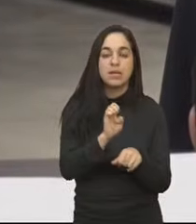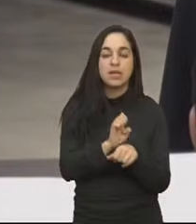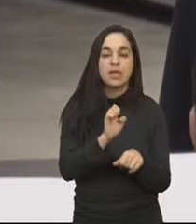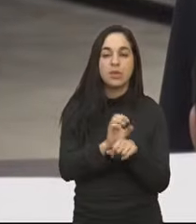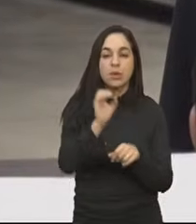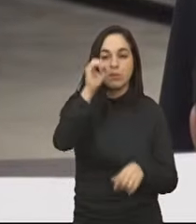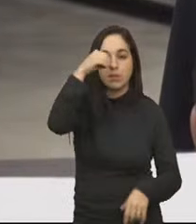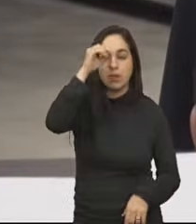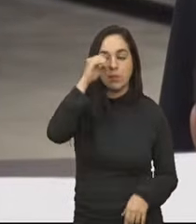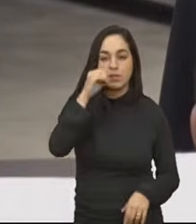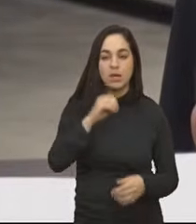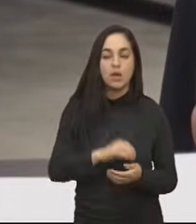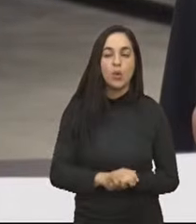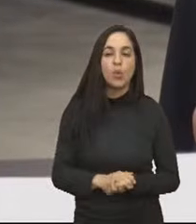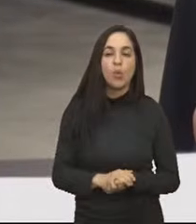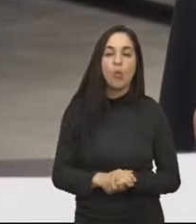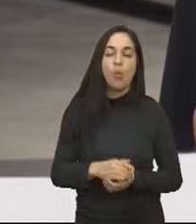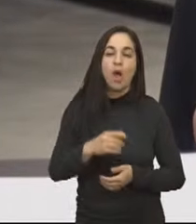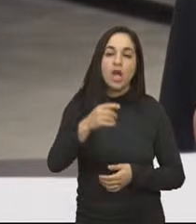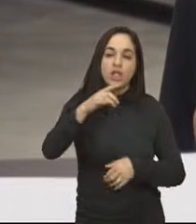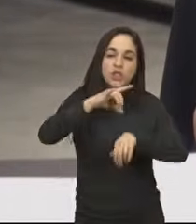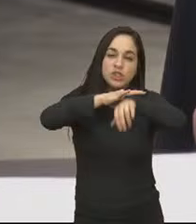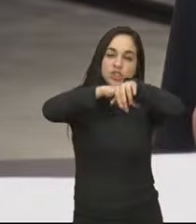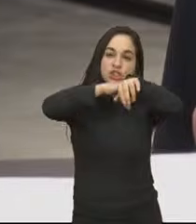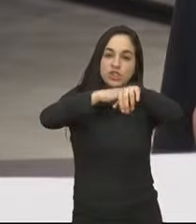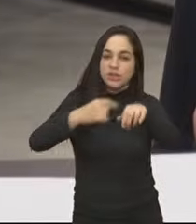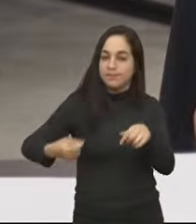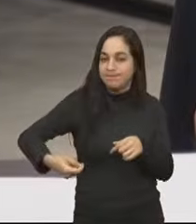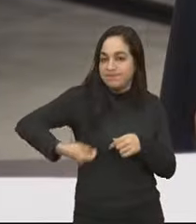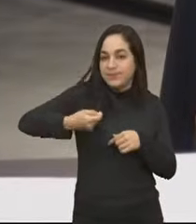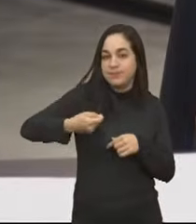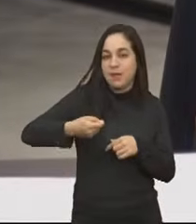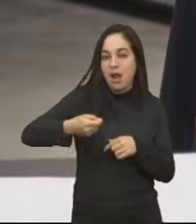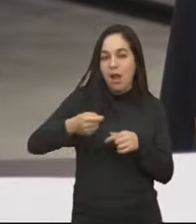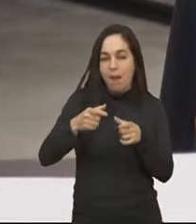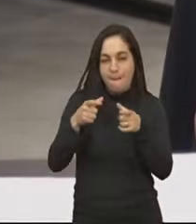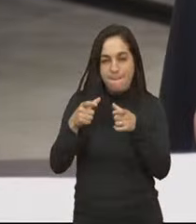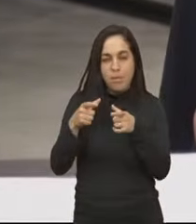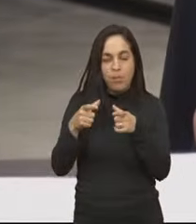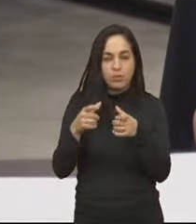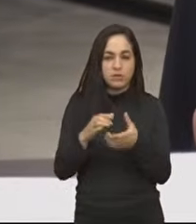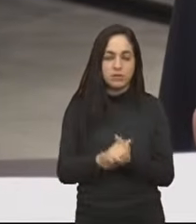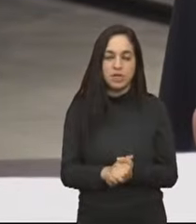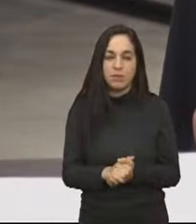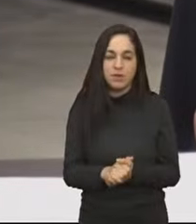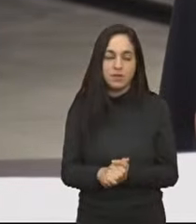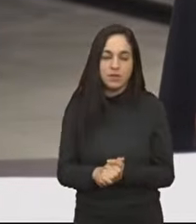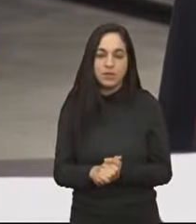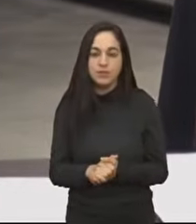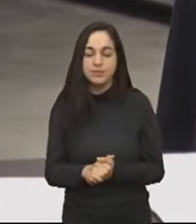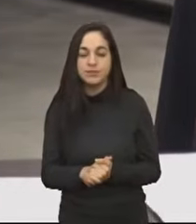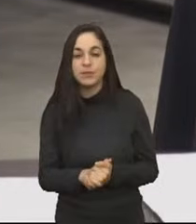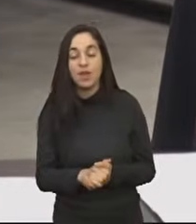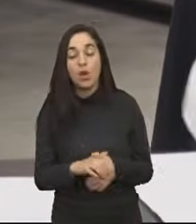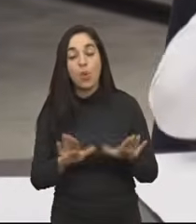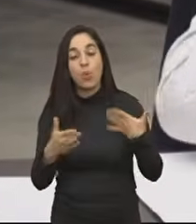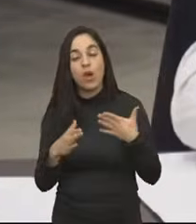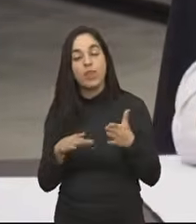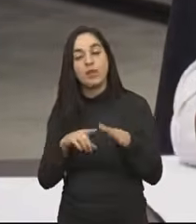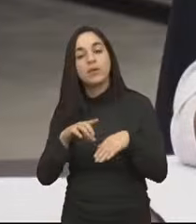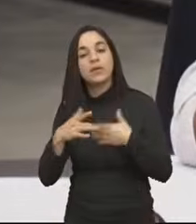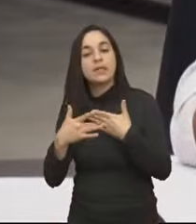meses. Isso é o quê? É brincar com a vida das pessoas? Porque quando se faz o exame e faz o diagnóstico, precisa logo